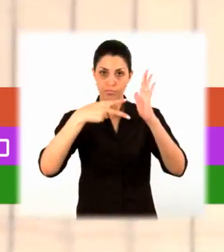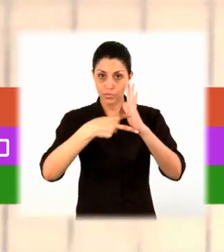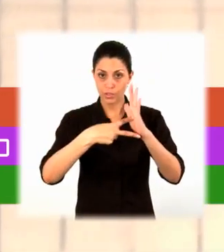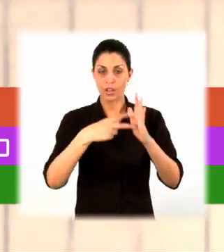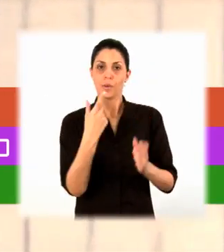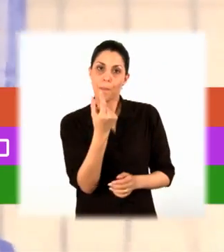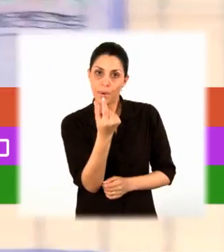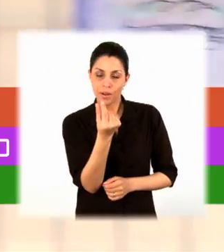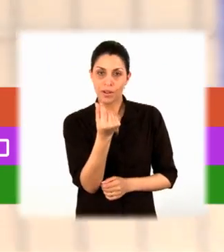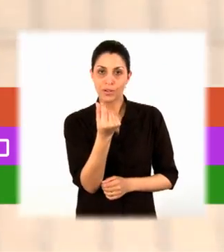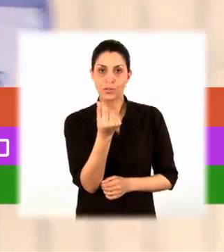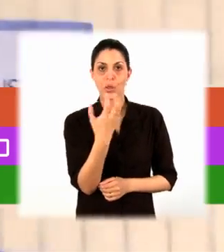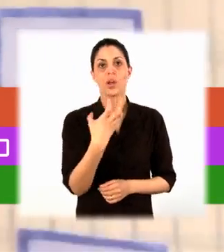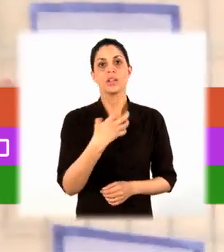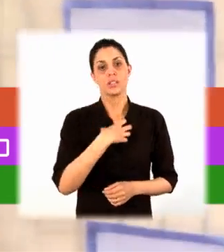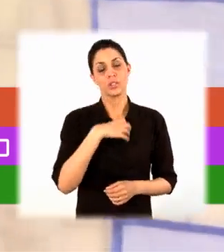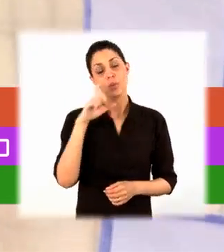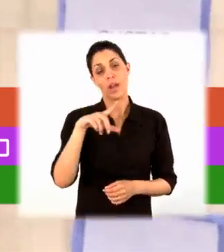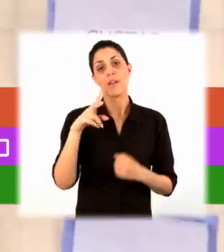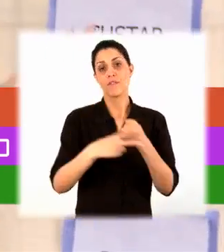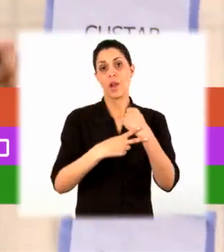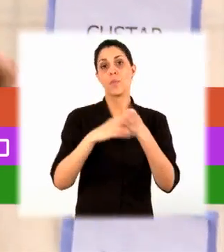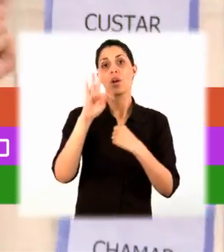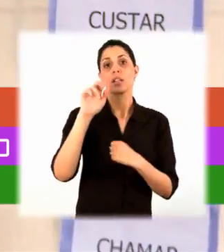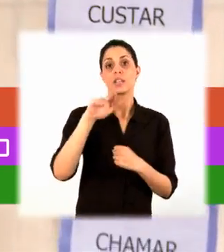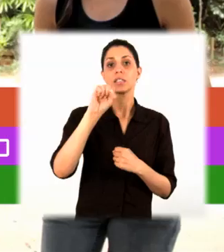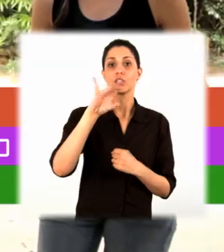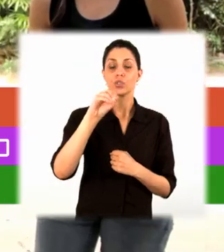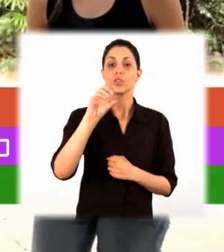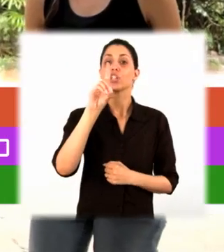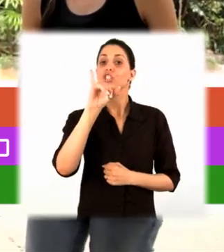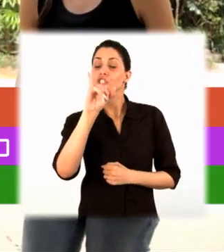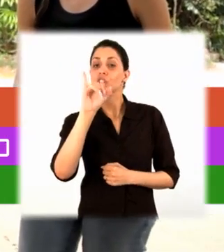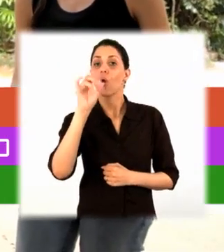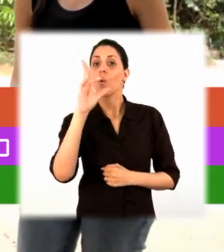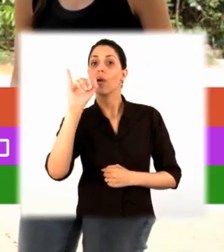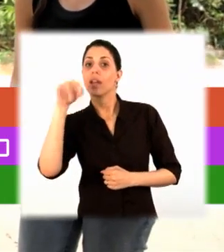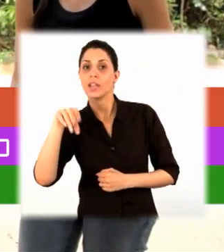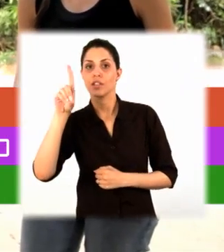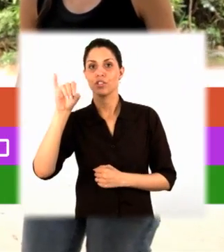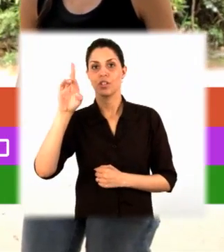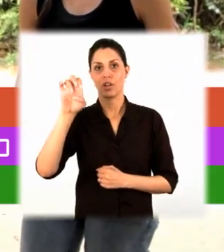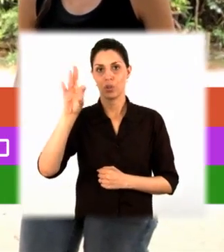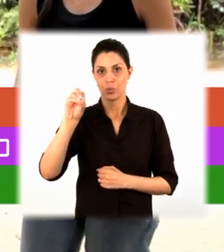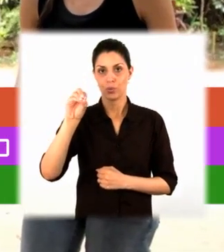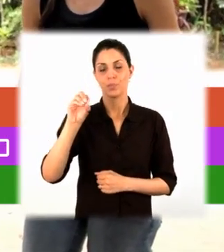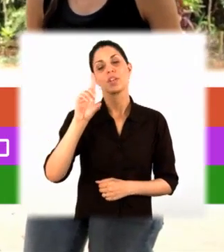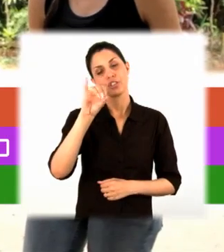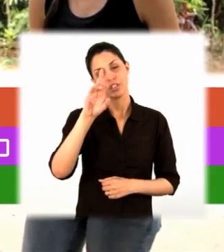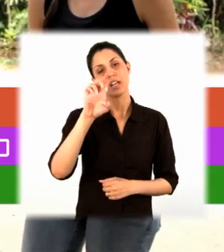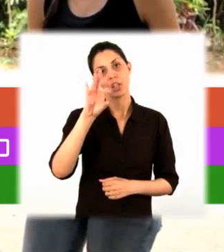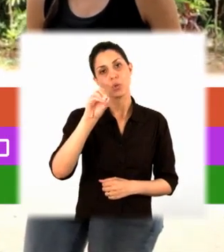preço, um valor monetário, né? É um verbo transitivo direto ou indireto? De acordo com a frase que você usou,